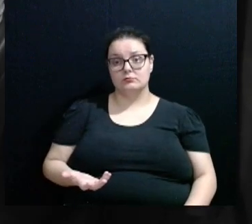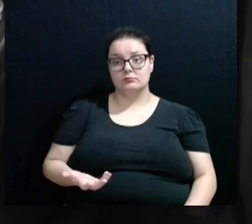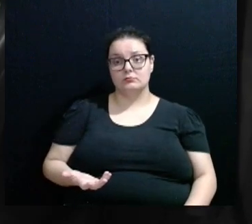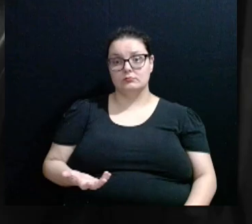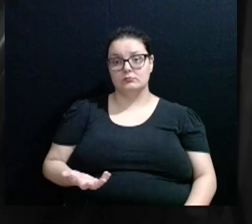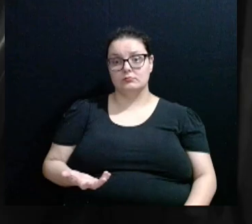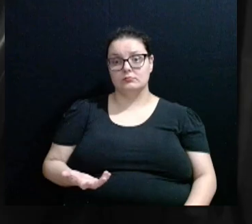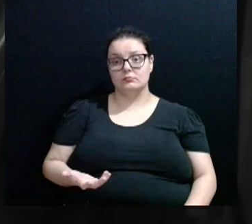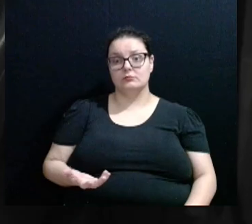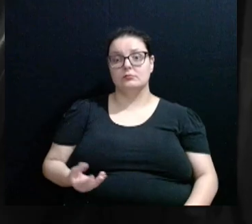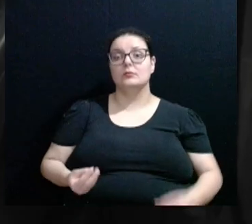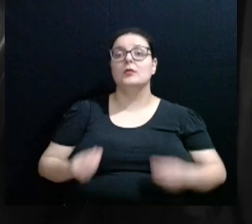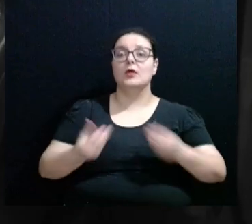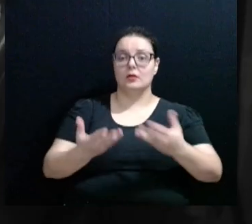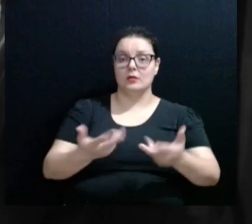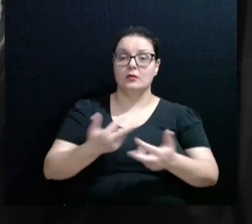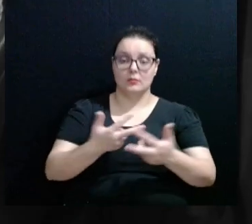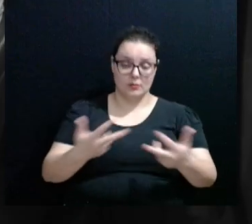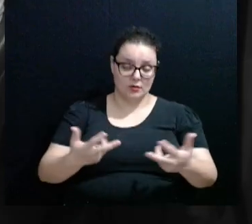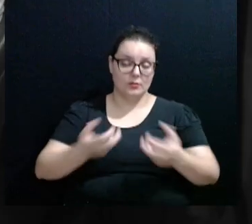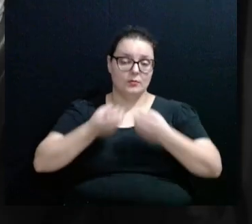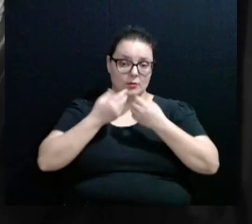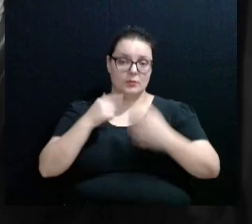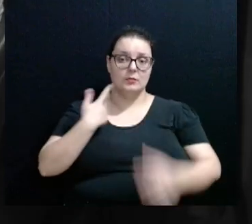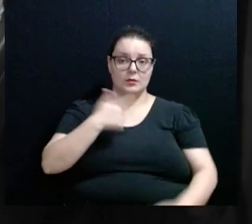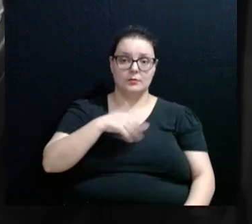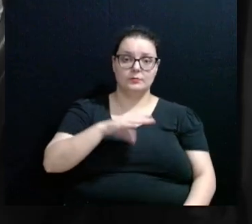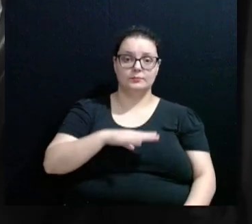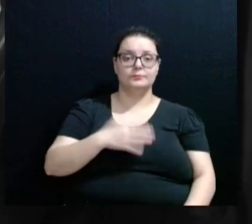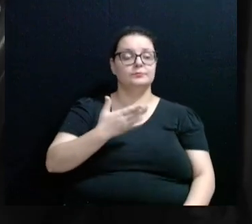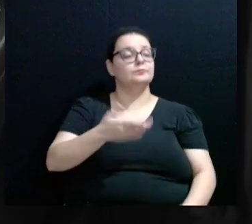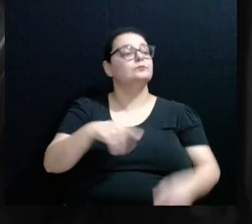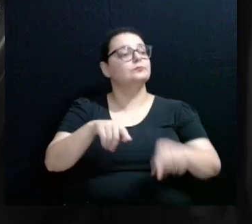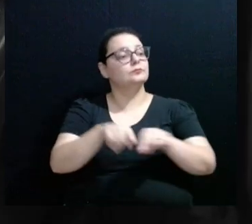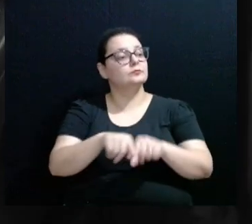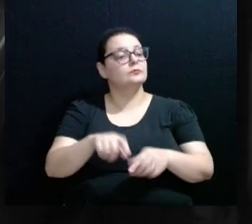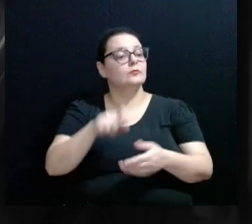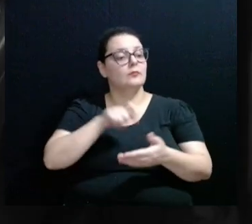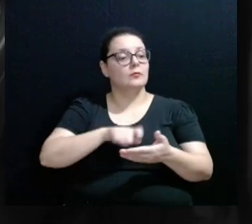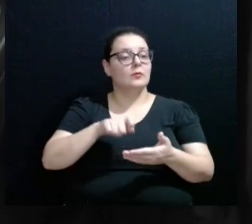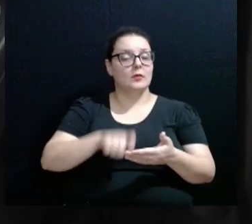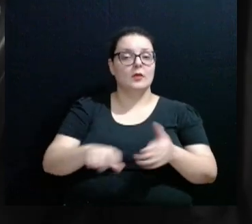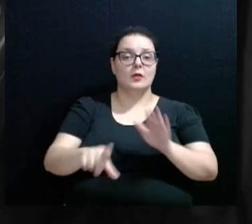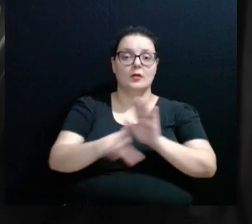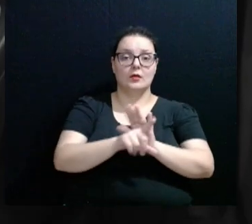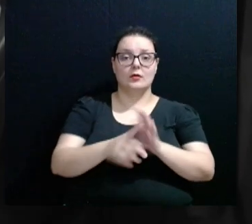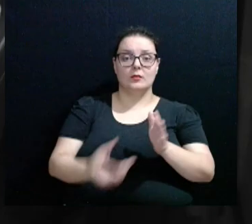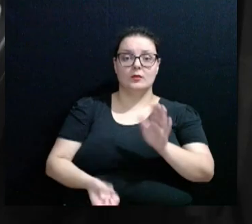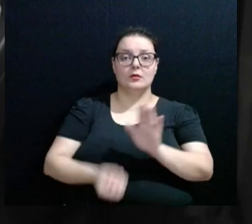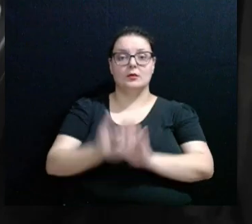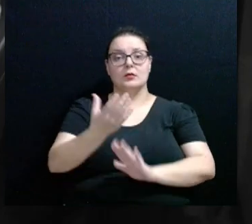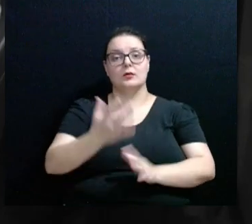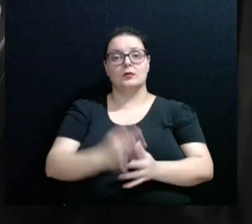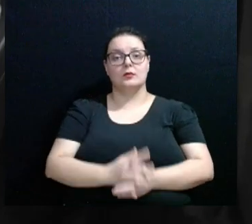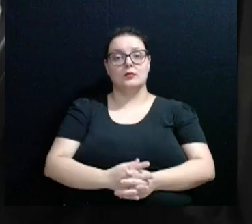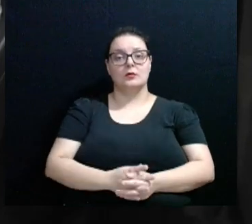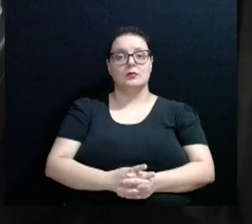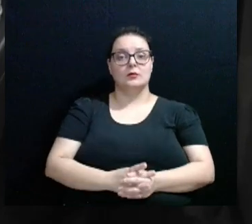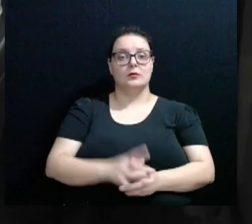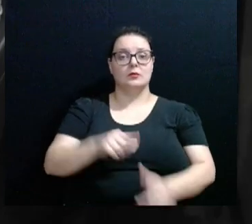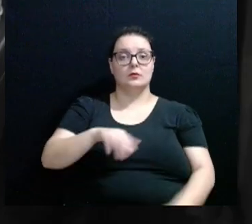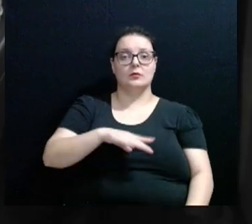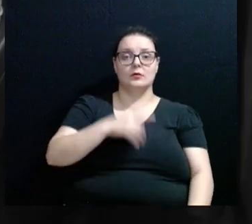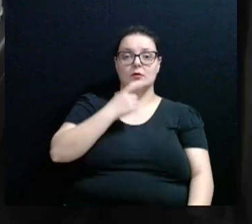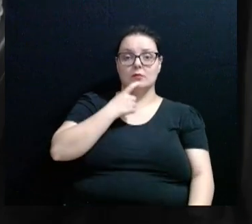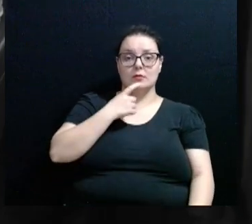que traga coisas boas para a nossa cidade. Você também é autor de uma lei que instituiu aqui em Campinas o